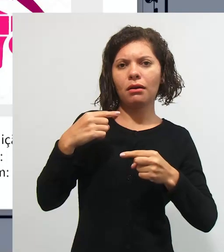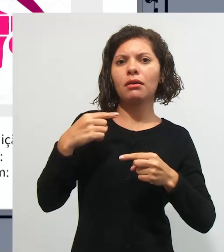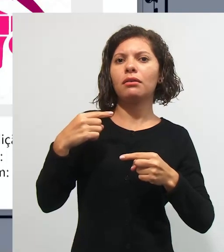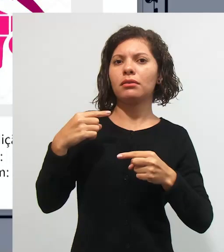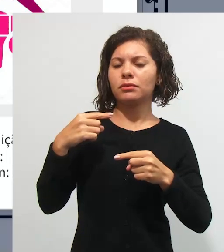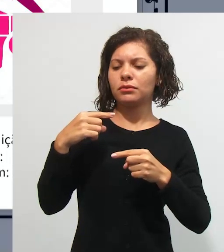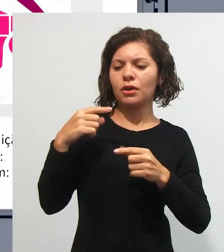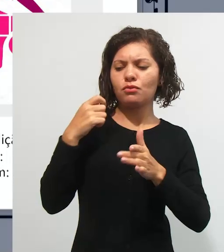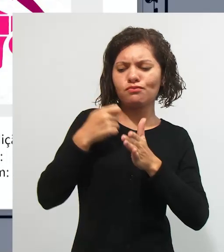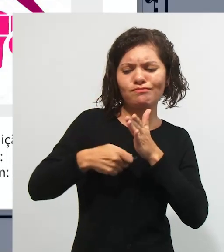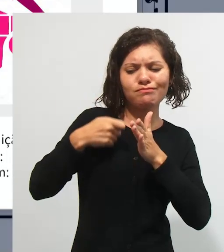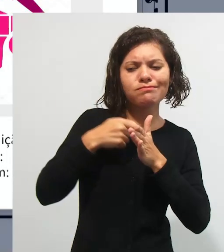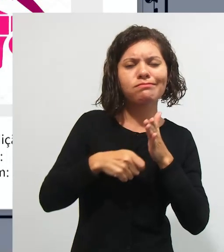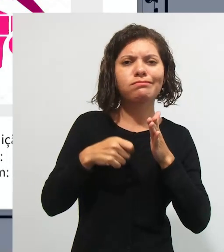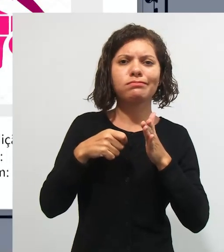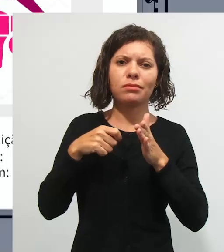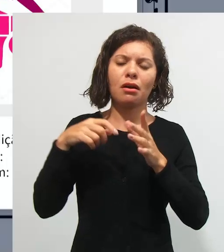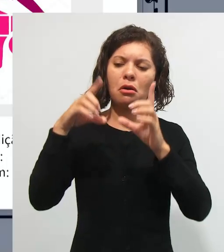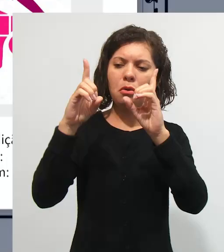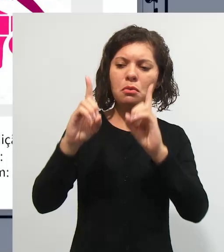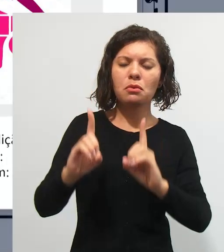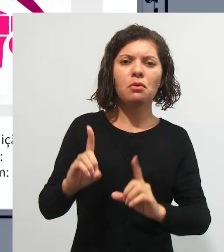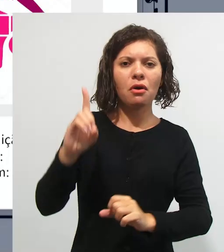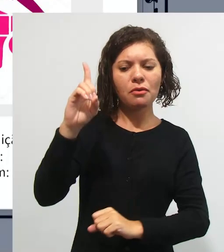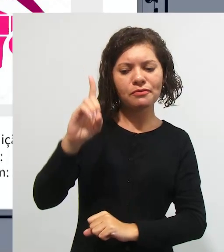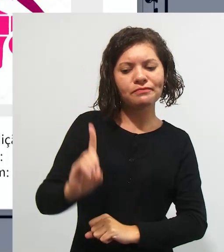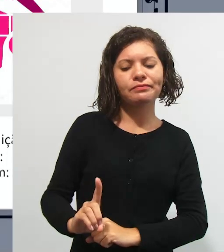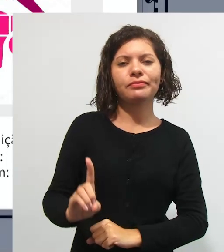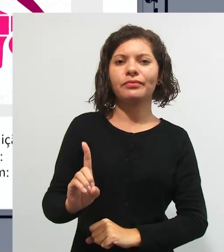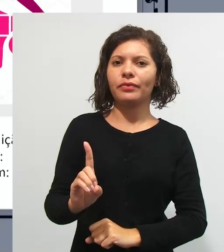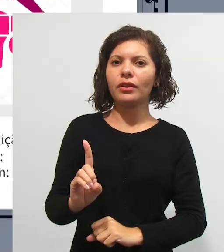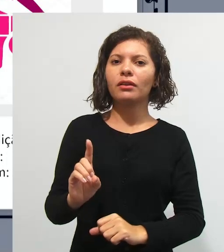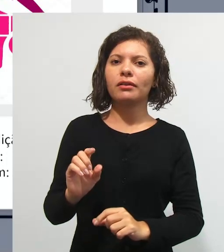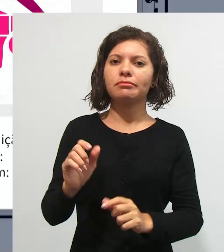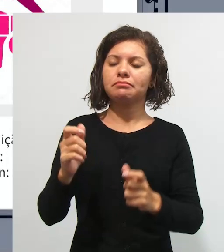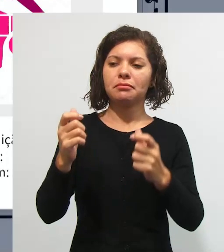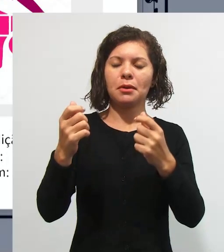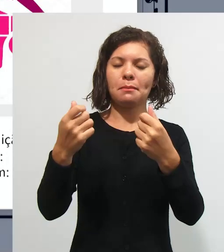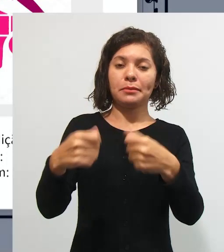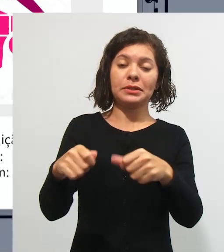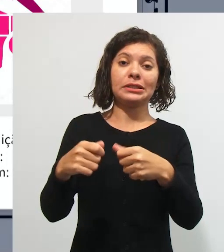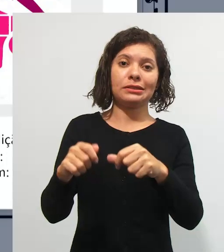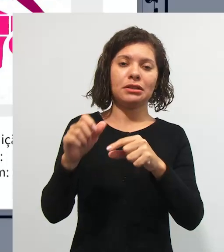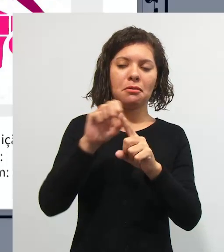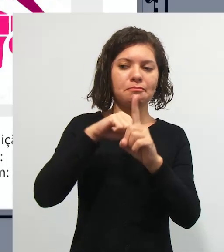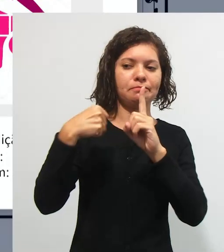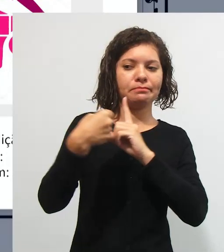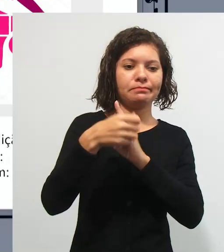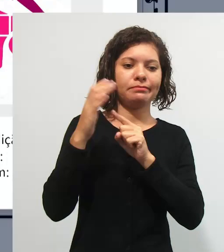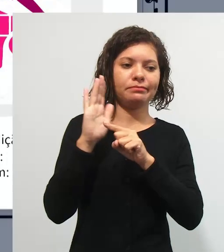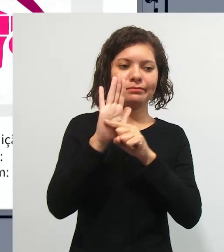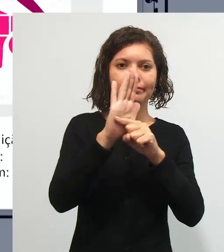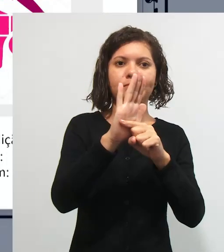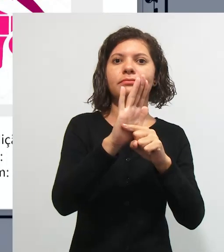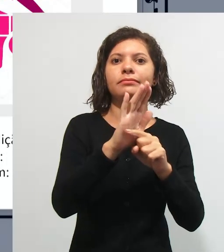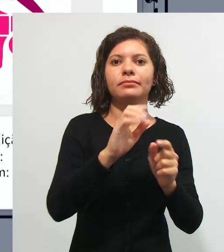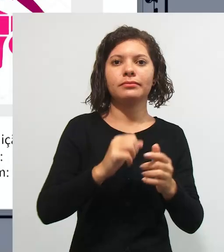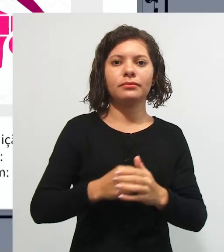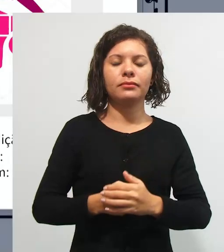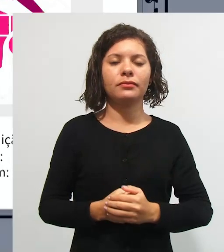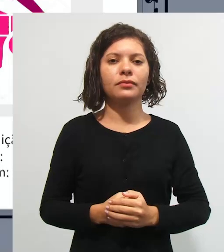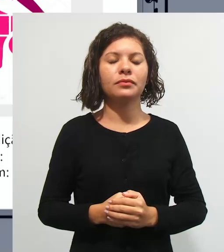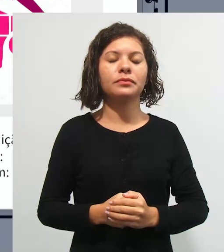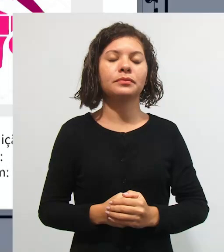por determinados direitos e determinados deveres. Correto? Não há nesse